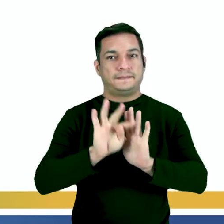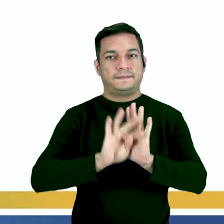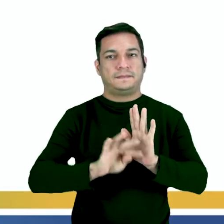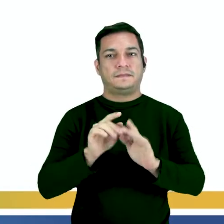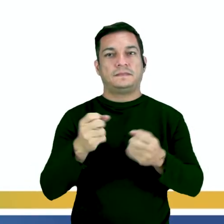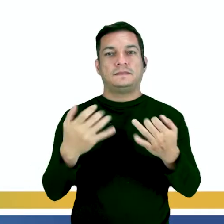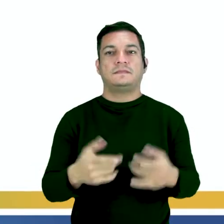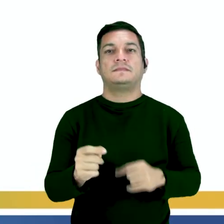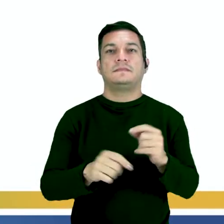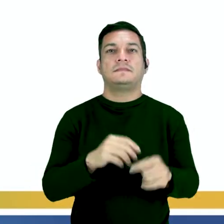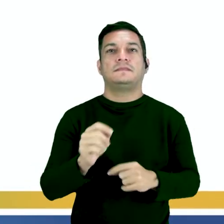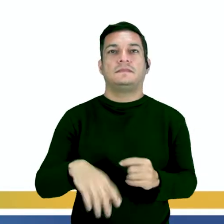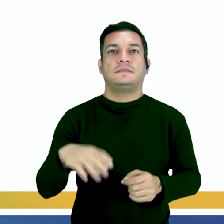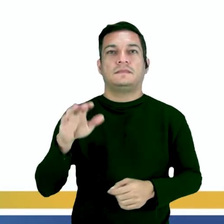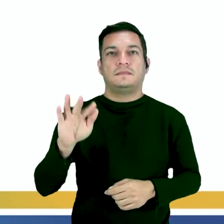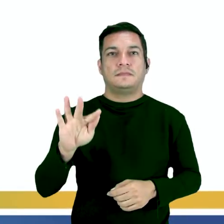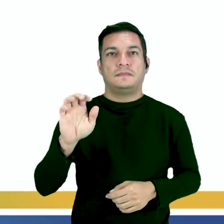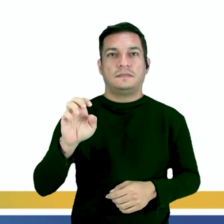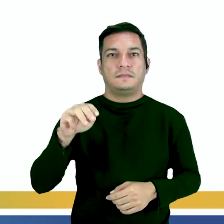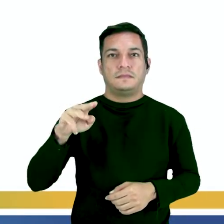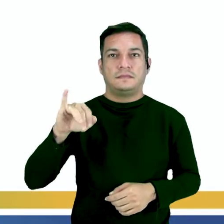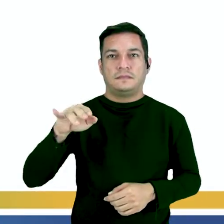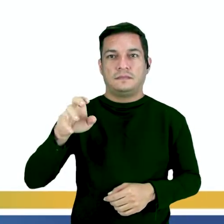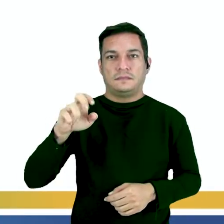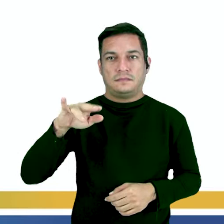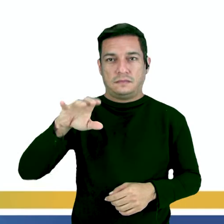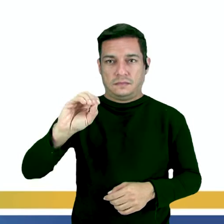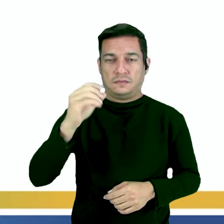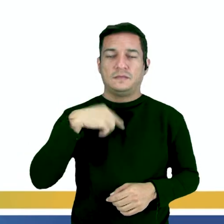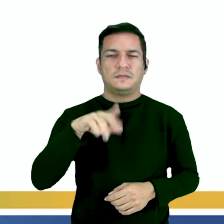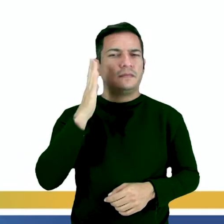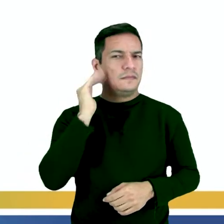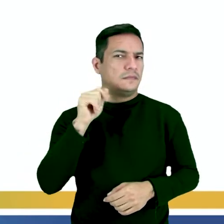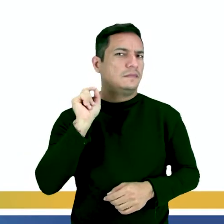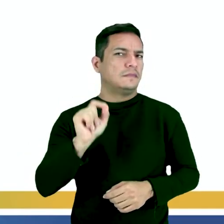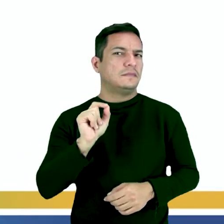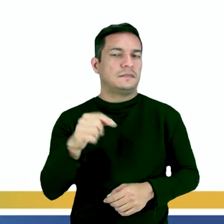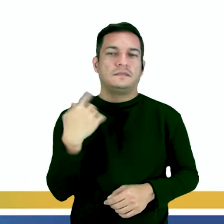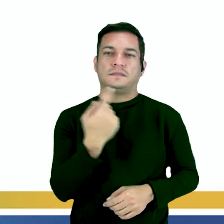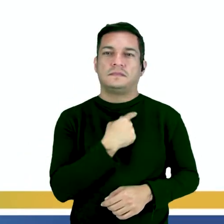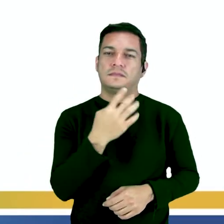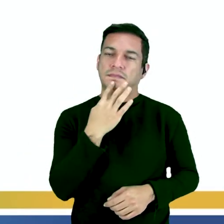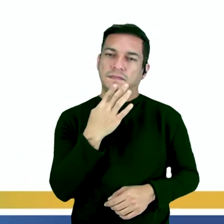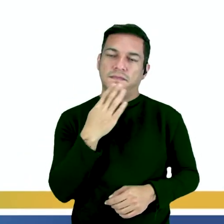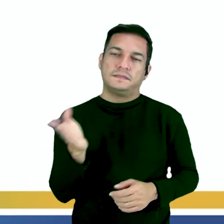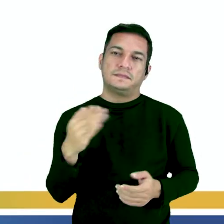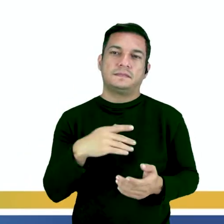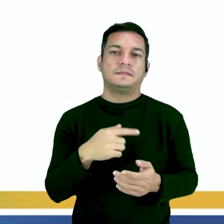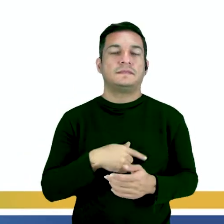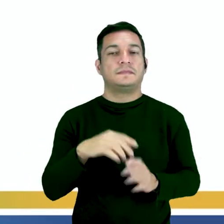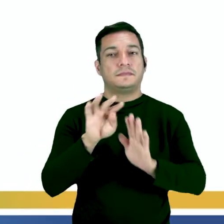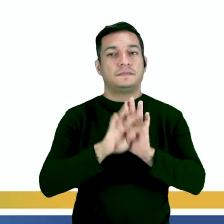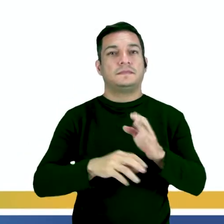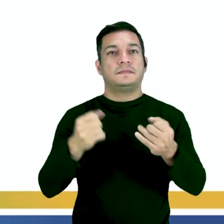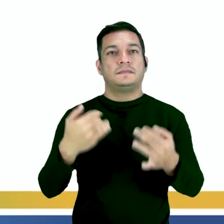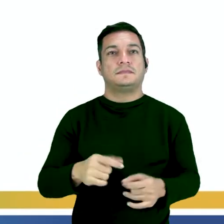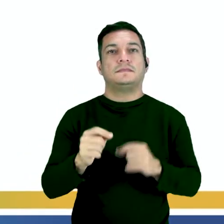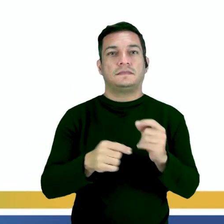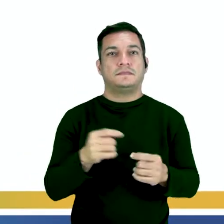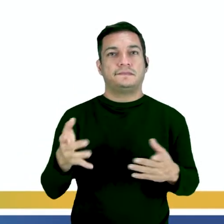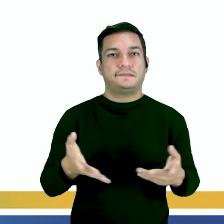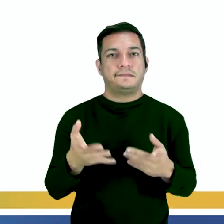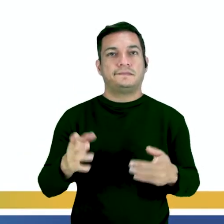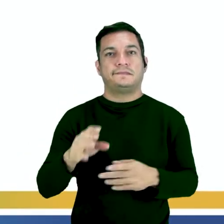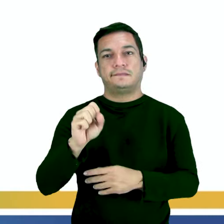que fala sobre o feminejo. Você já sabe o que é? Vamos conhecer? O texto diz: impulsionadas